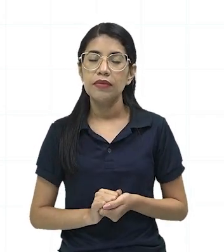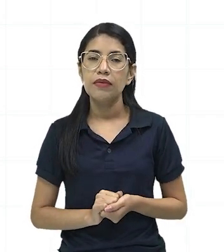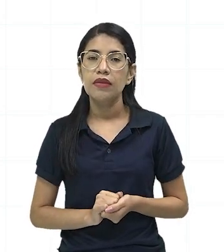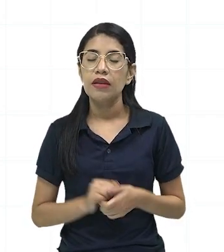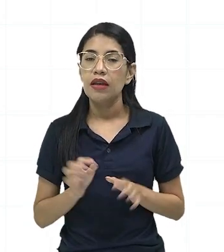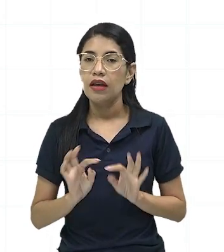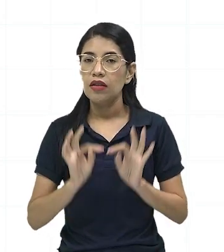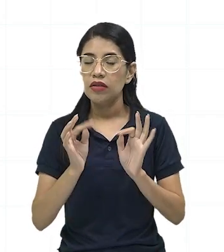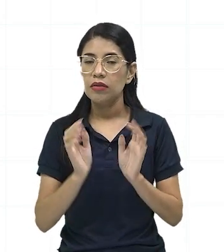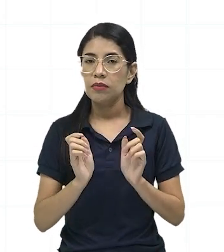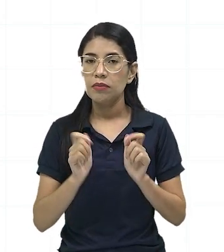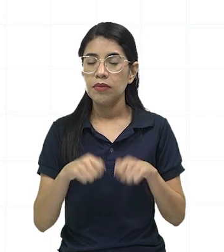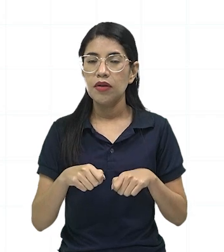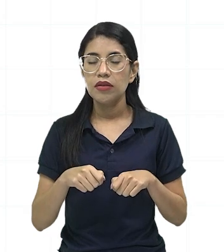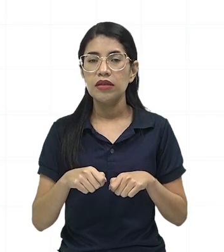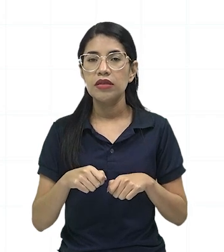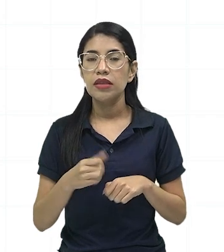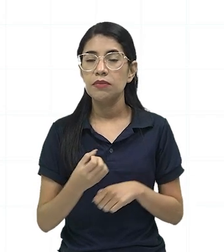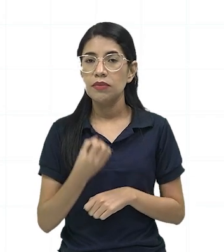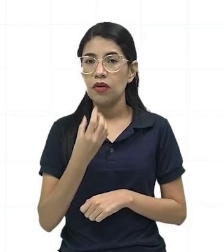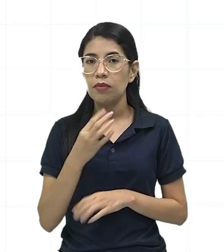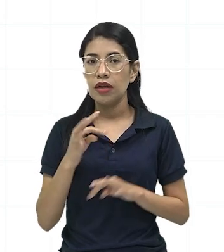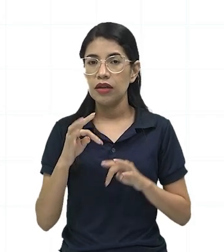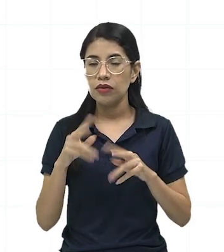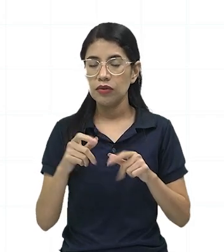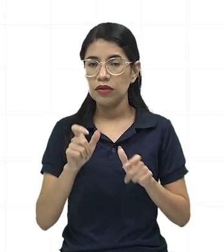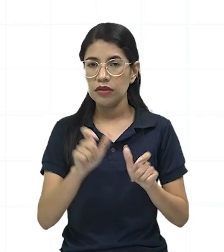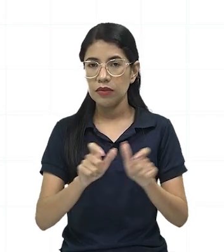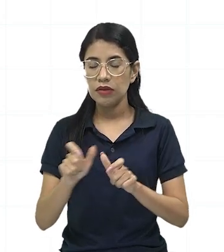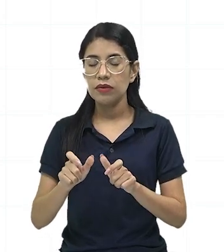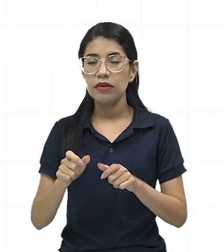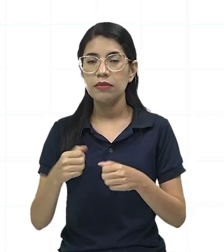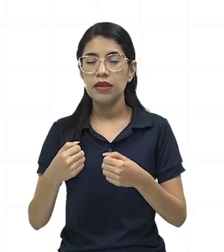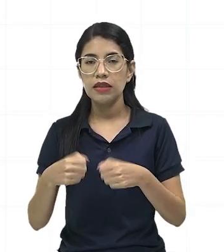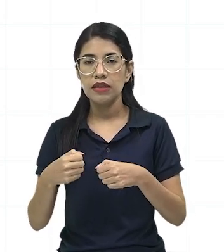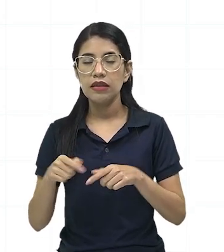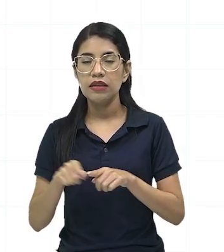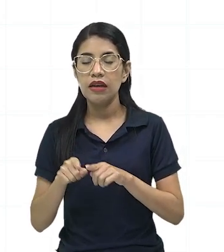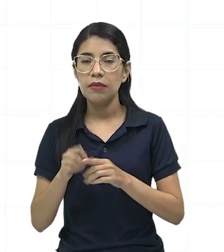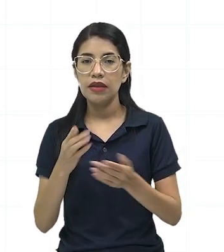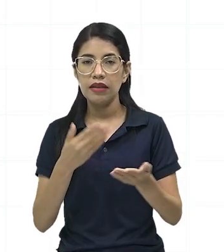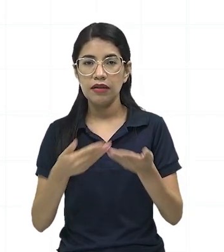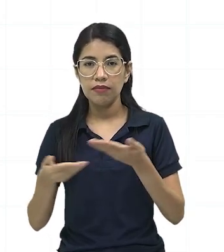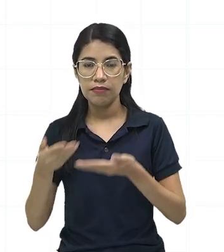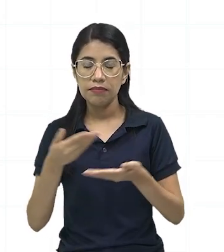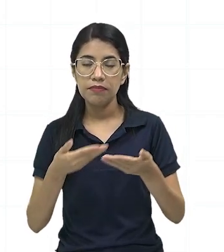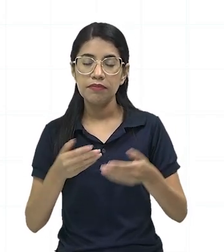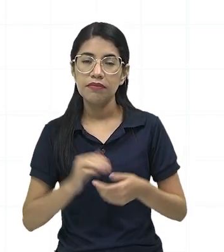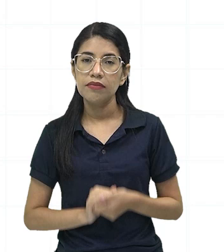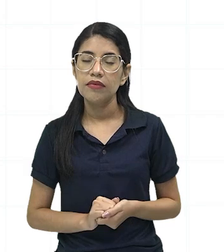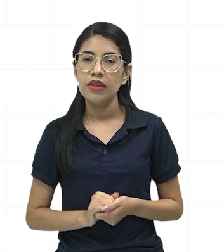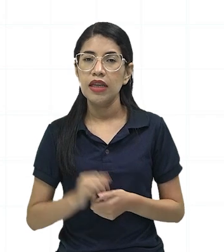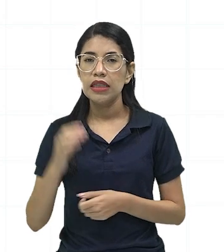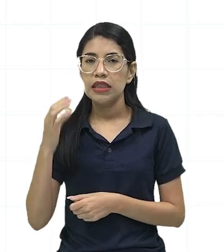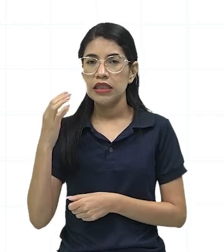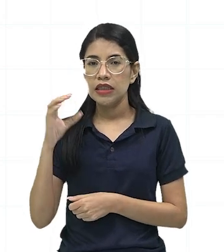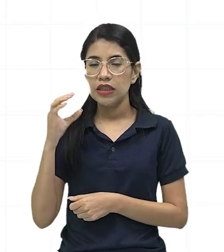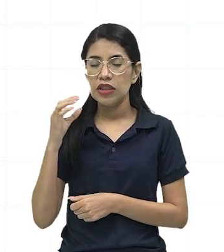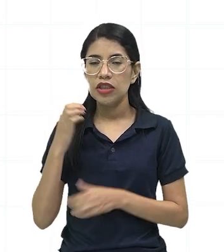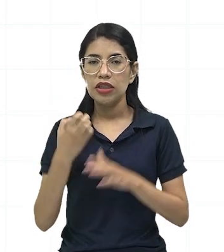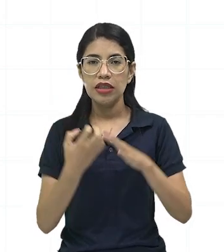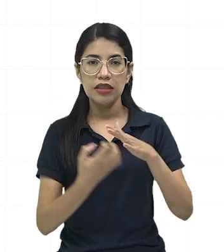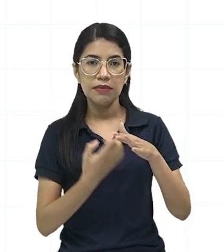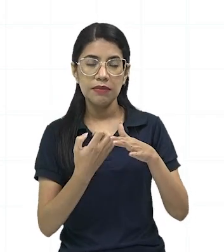tecnologia seja legal para todos, é importante que as pessoas conversem sobre isso. Cientistas, empresas e